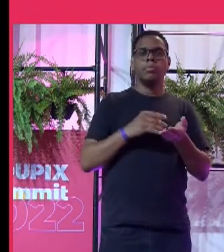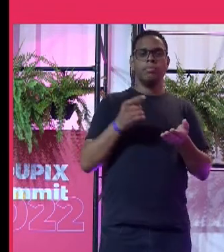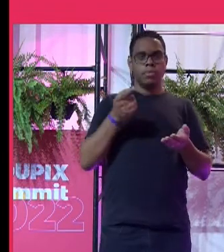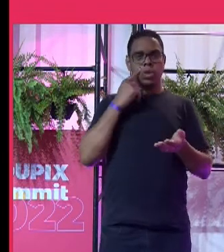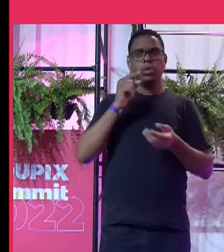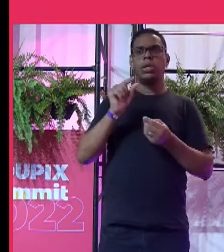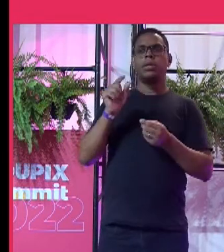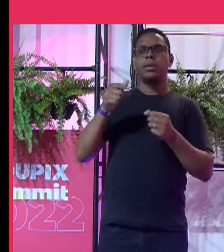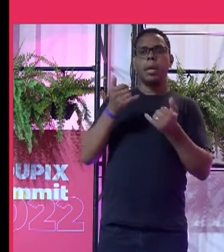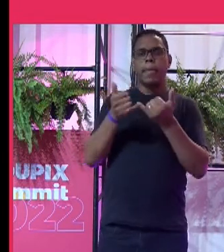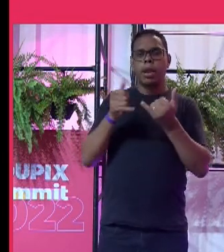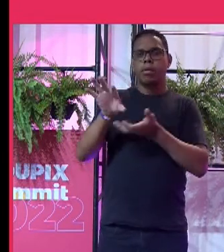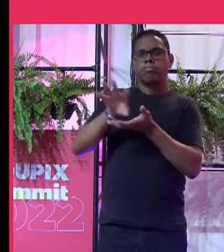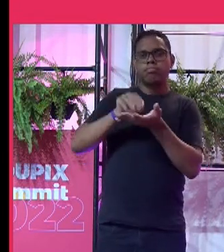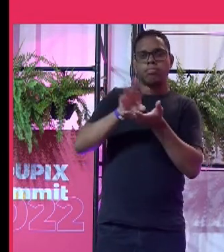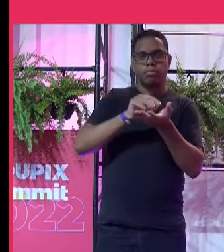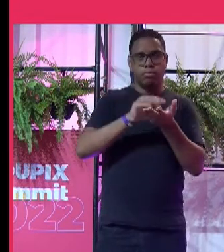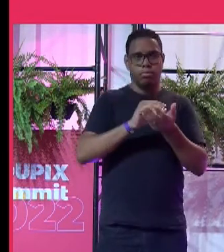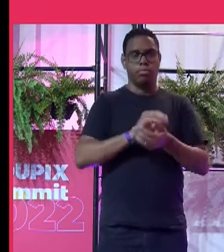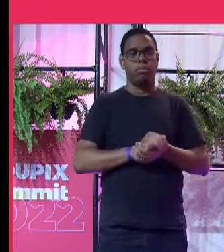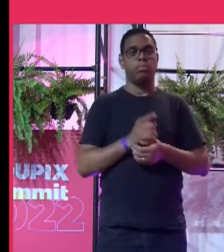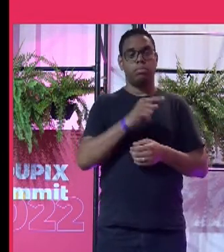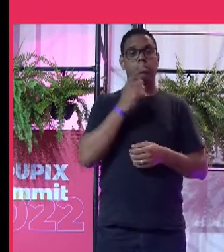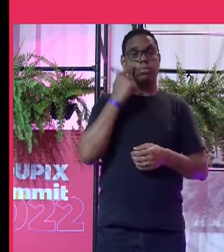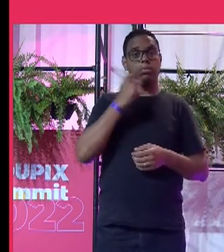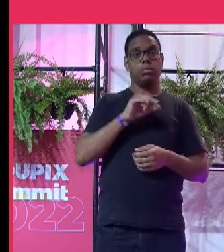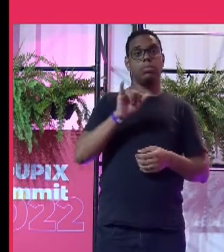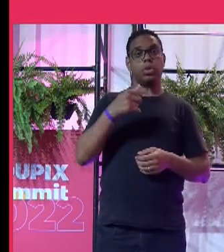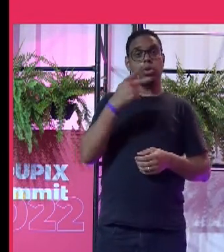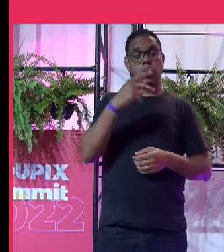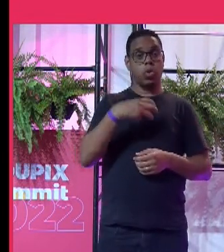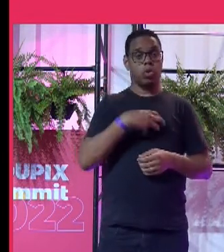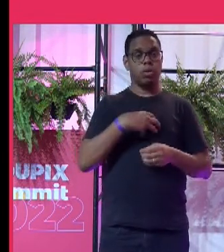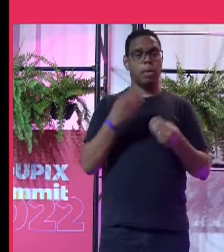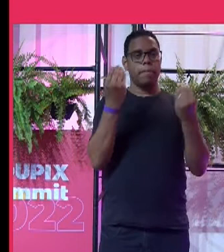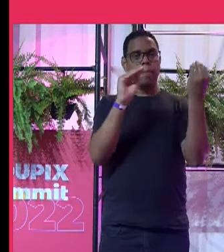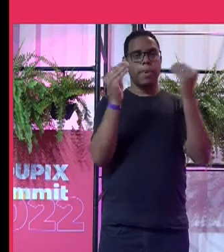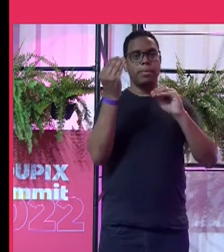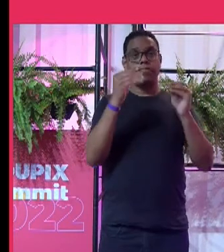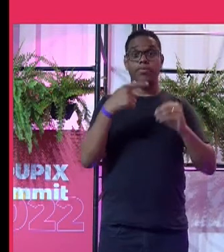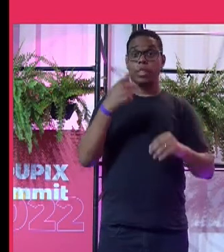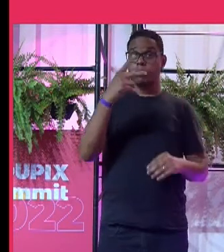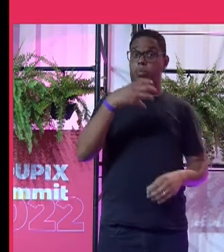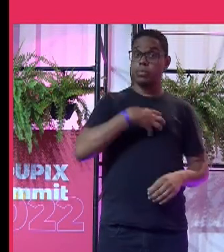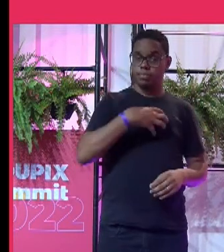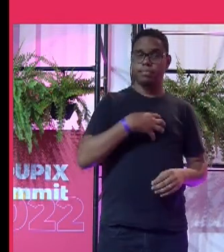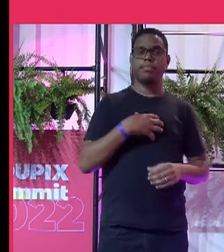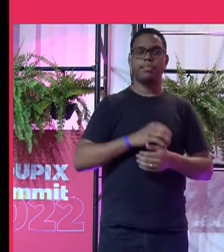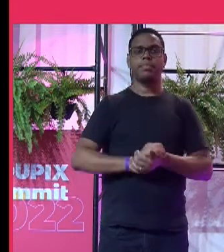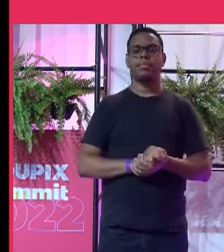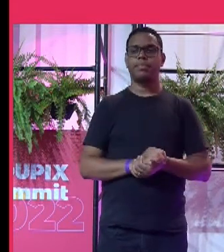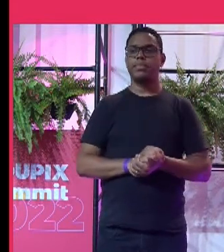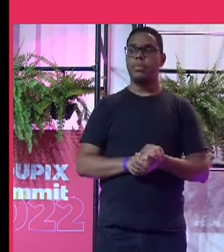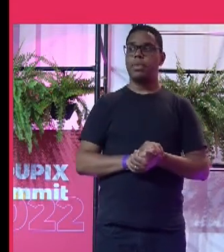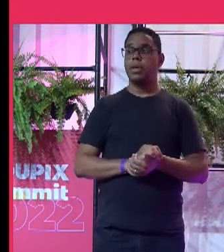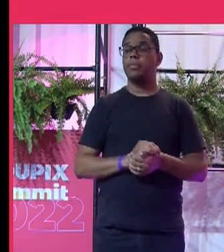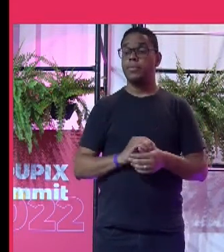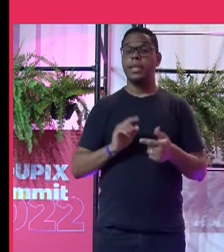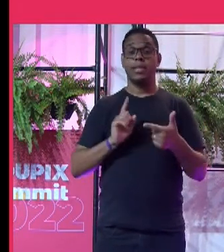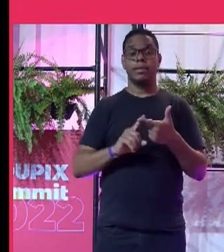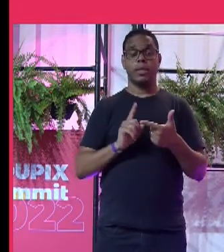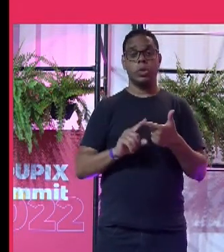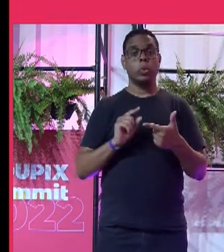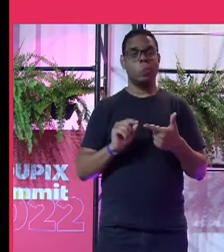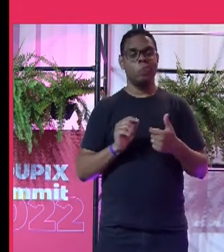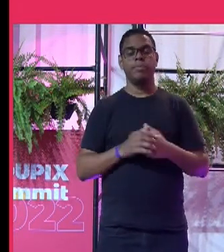igual, mas não copia. Então, como que você pode colocar a sua linguagem dentro desse conteúdo? Acho que essa é a primeira parte da receita. A segunda parte